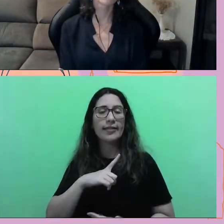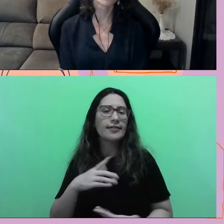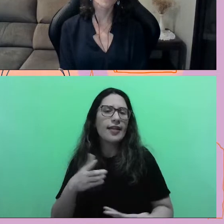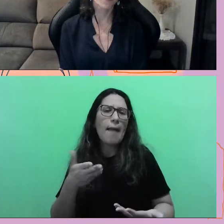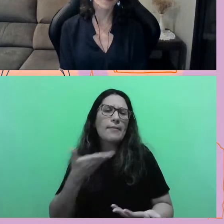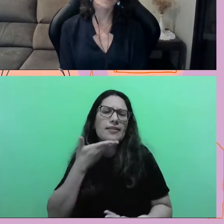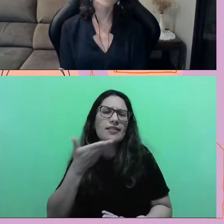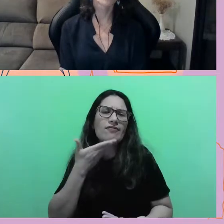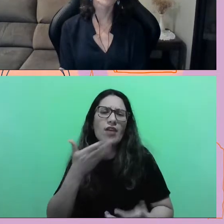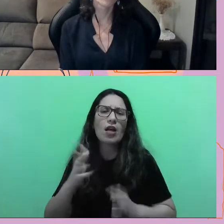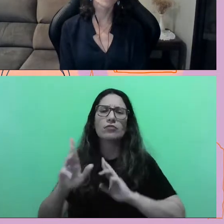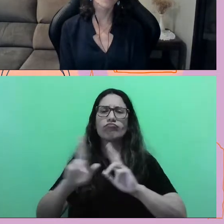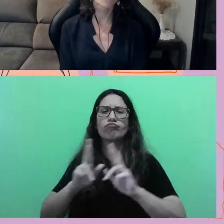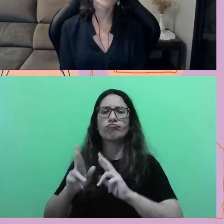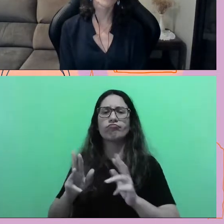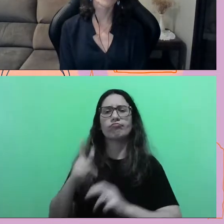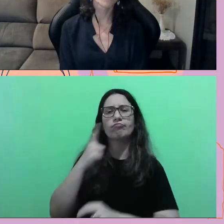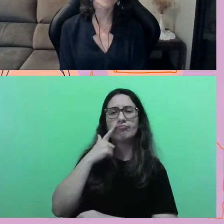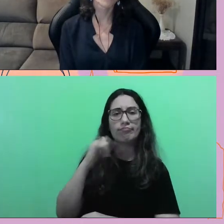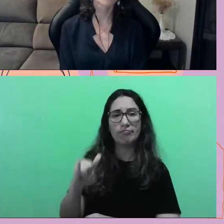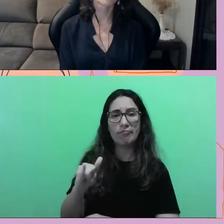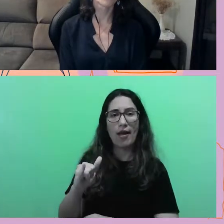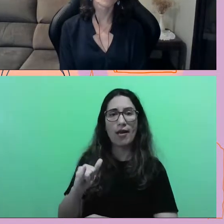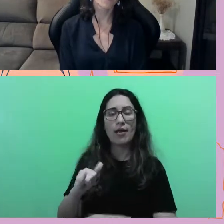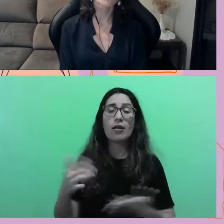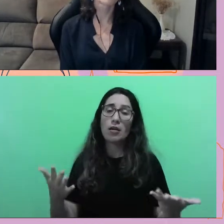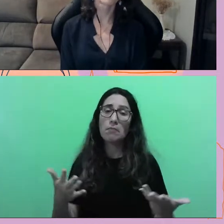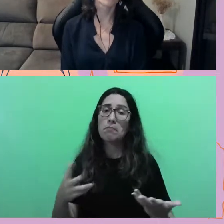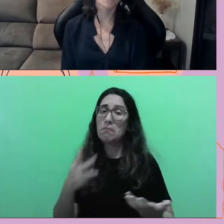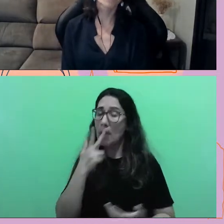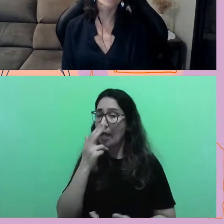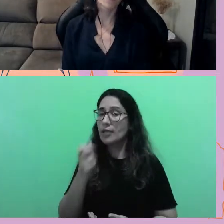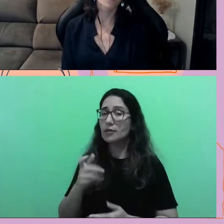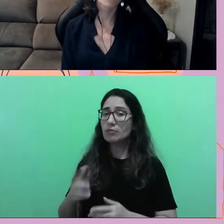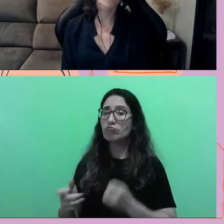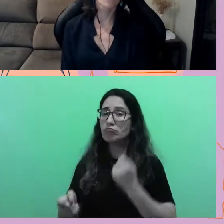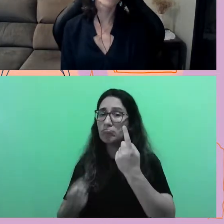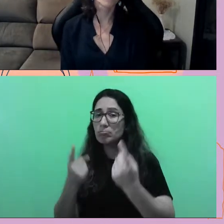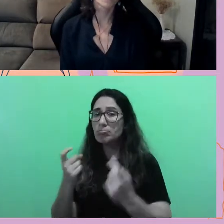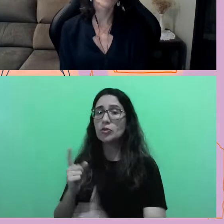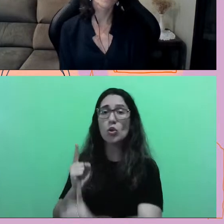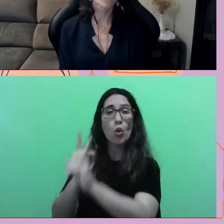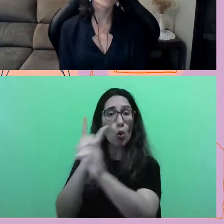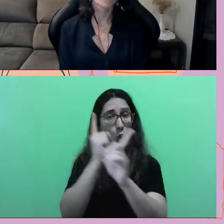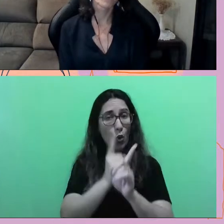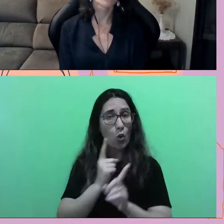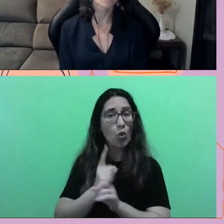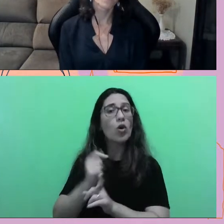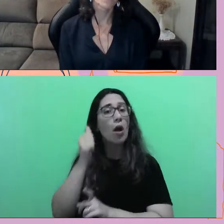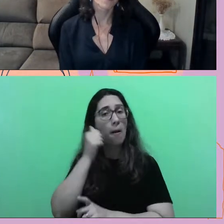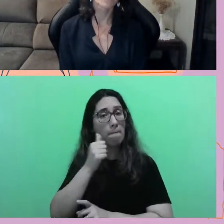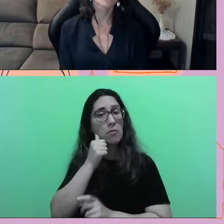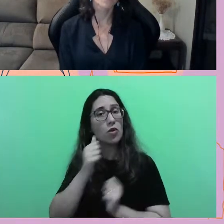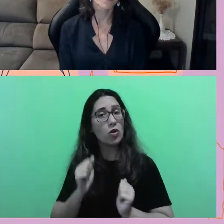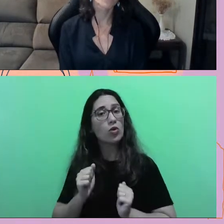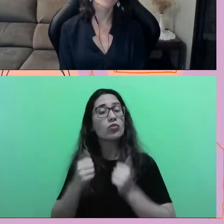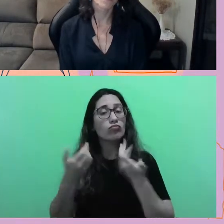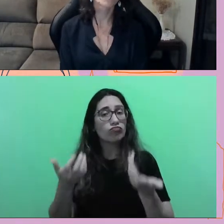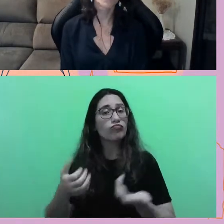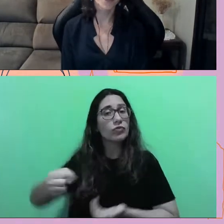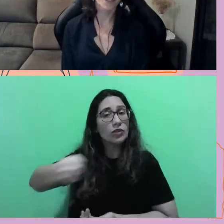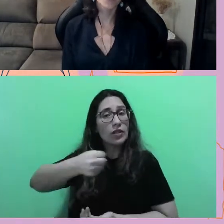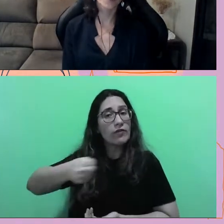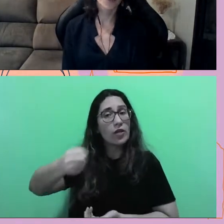facilitação, mas não é incomum a gente encontrar mulheres que começam a tomar cerveja mesmo nesse